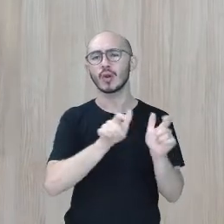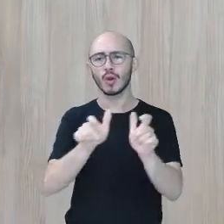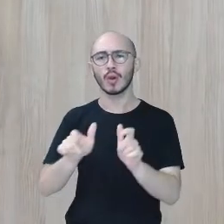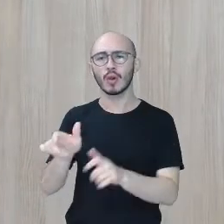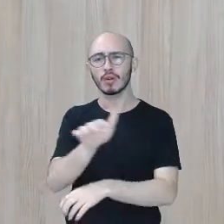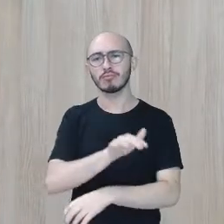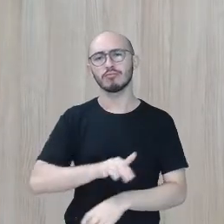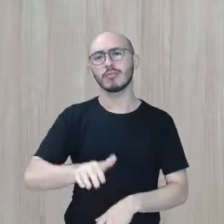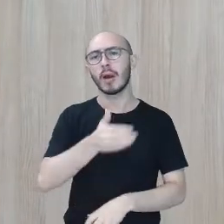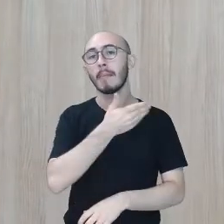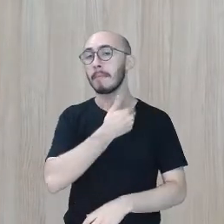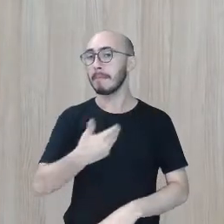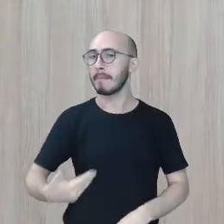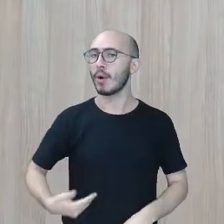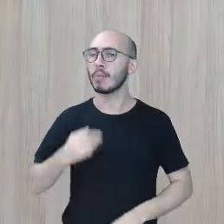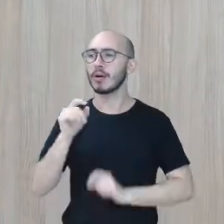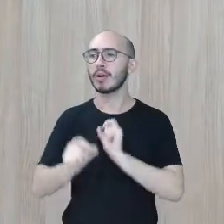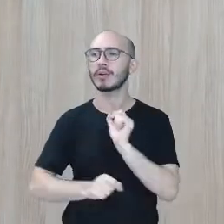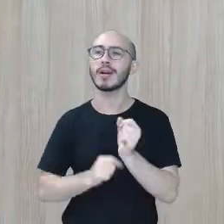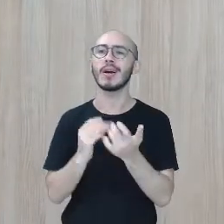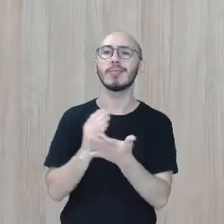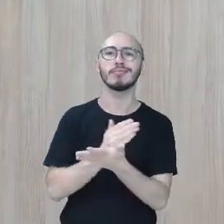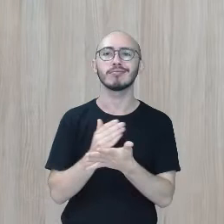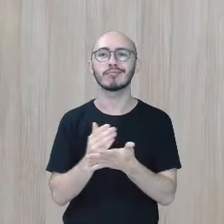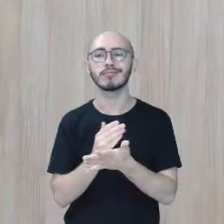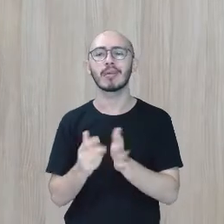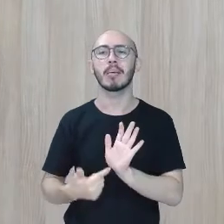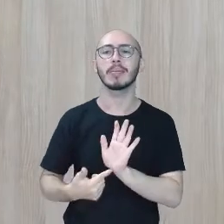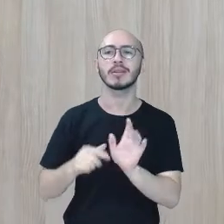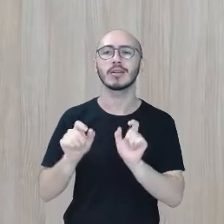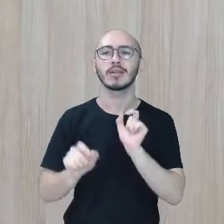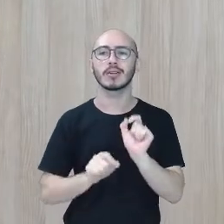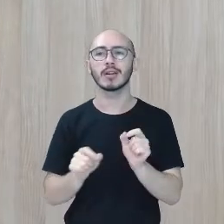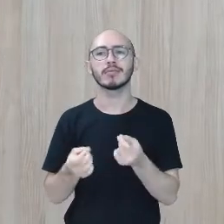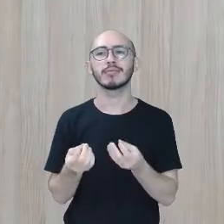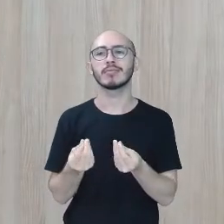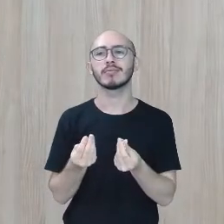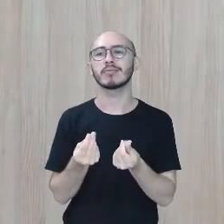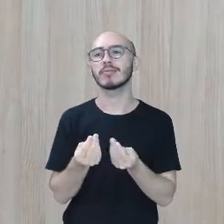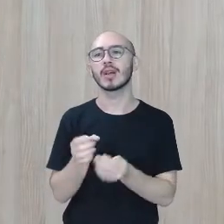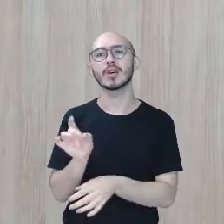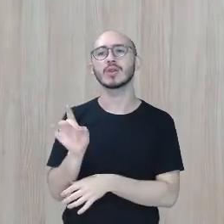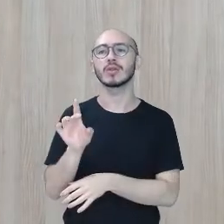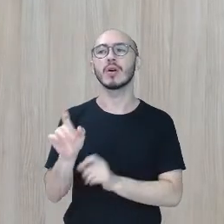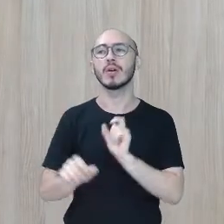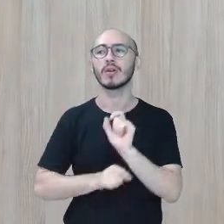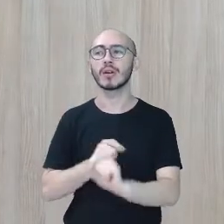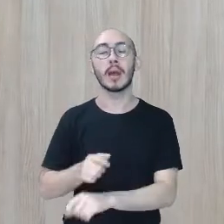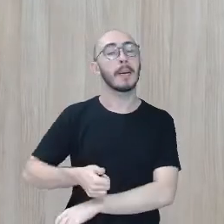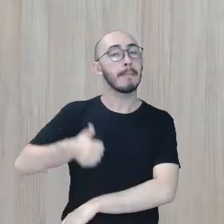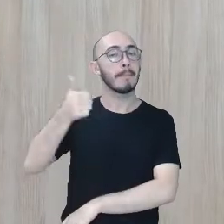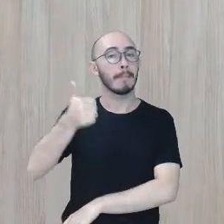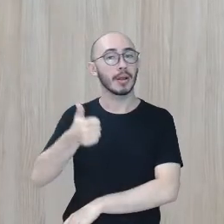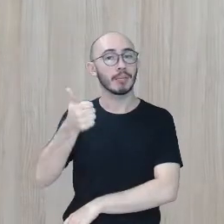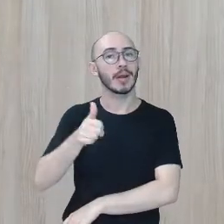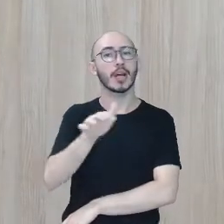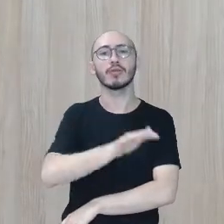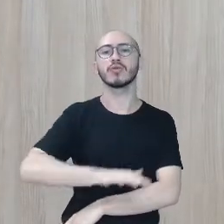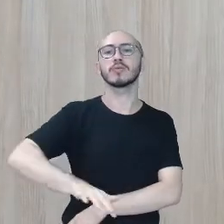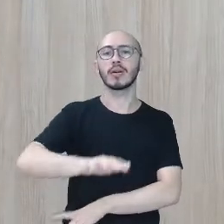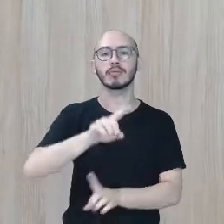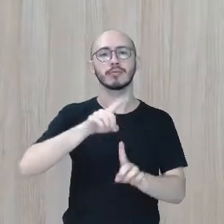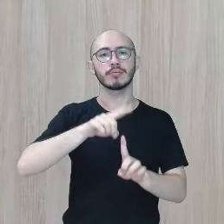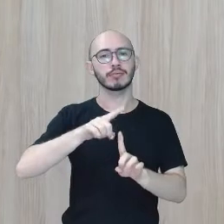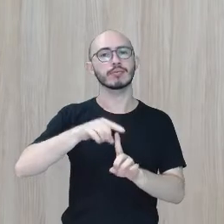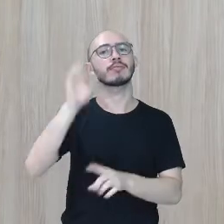públicos que, às vezes, né, são apresentados não somente como os primeiros espaços daquele tipo